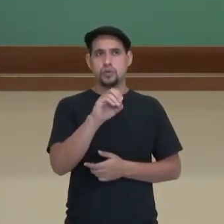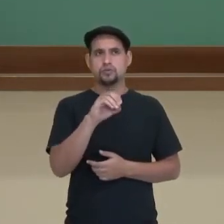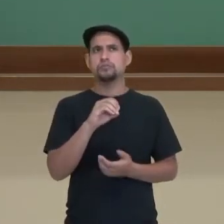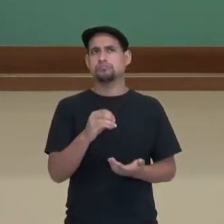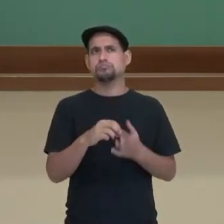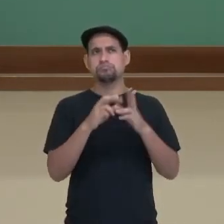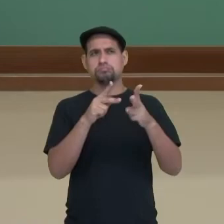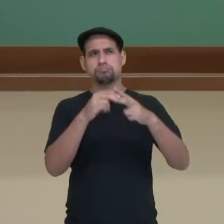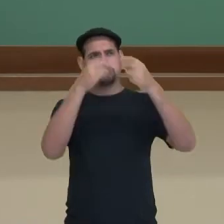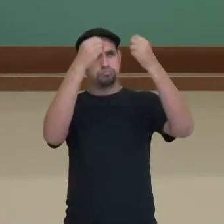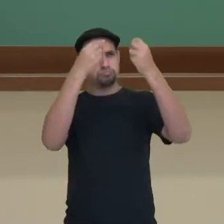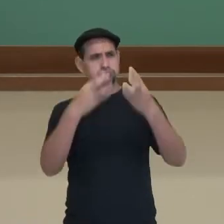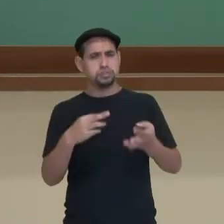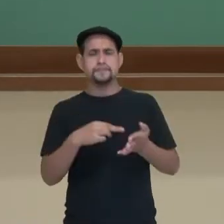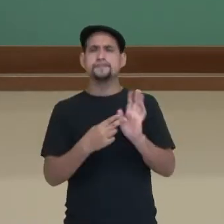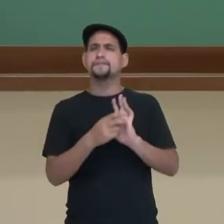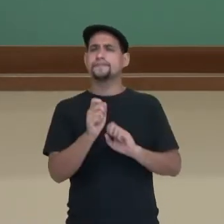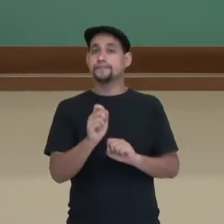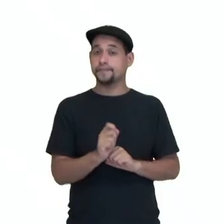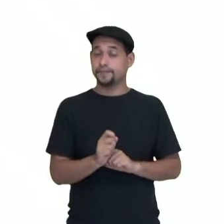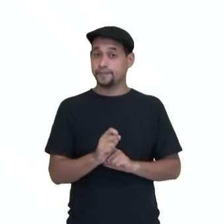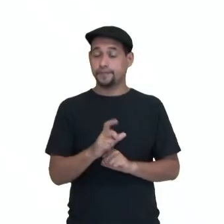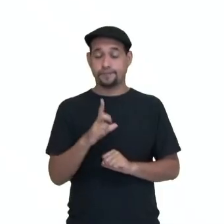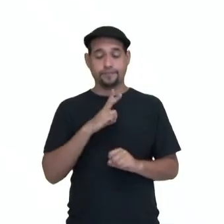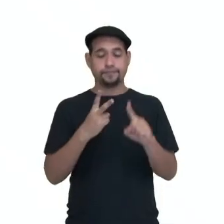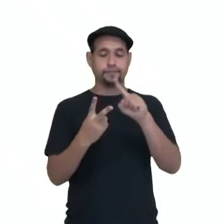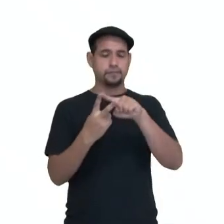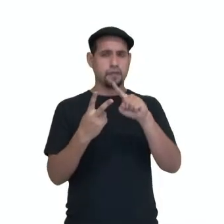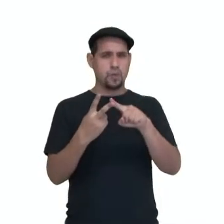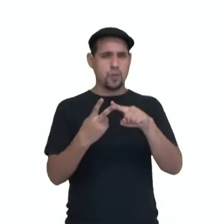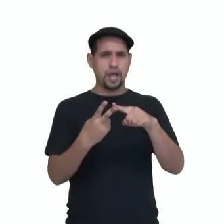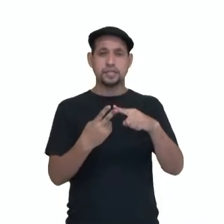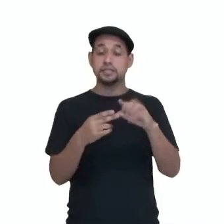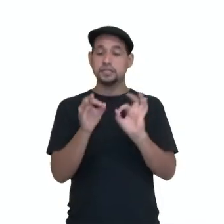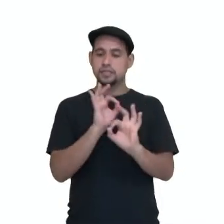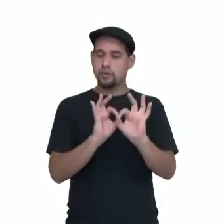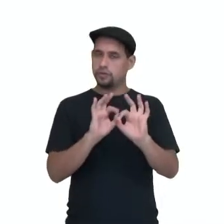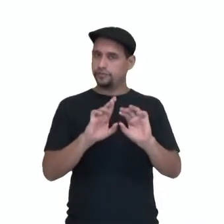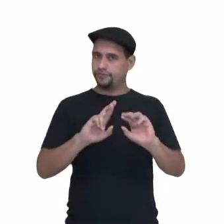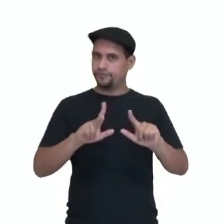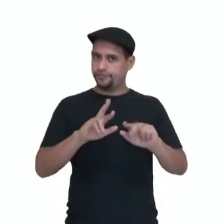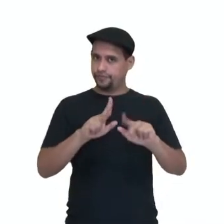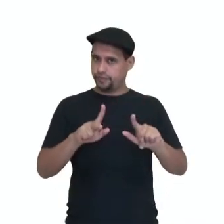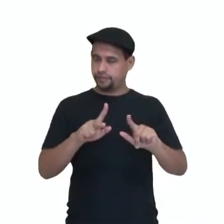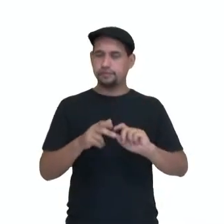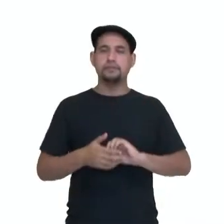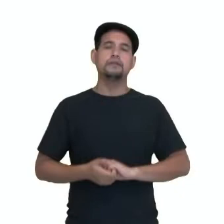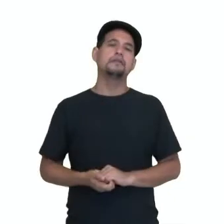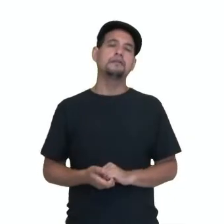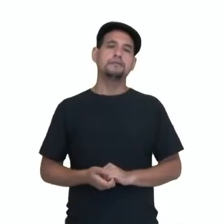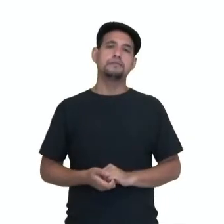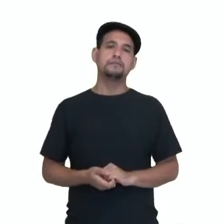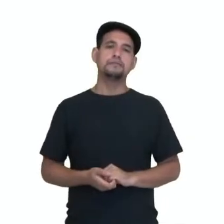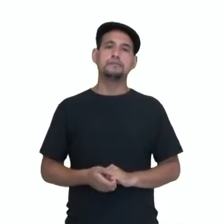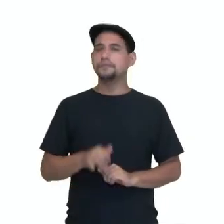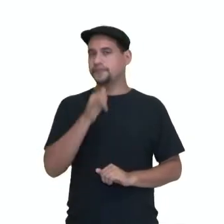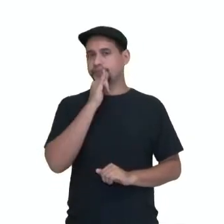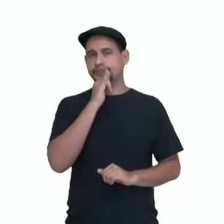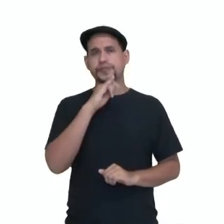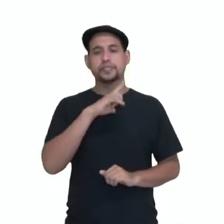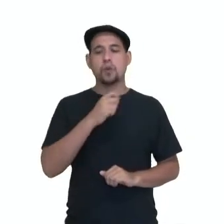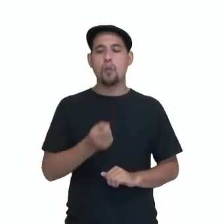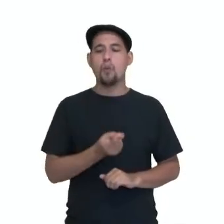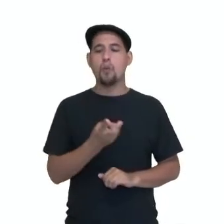cartilaginoso. Ele é um tecido que é constituído por dois tipos de células, os condrócitos e os condroblastos. E tem uma